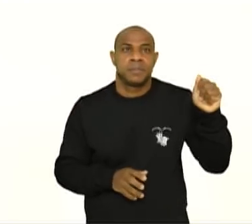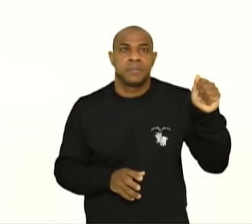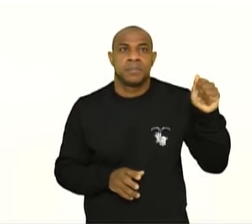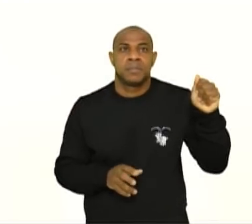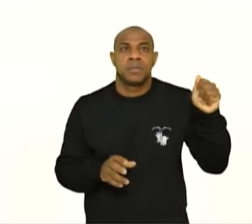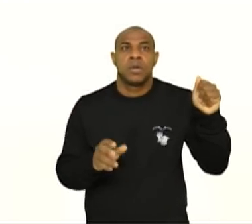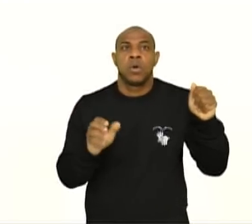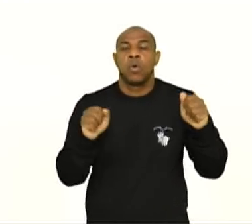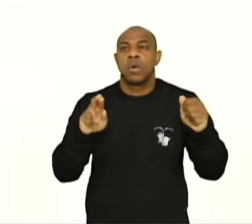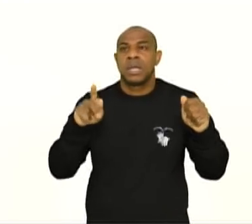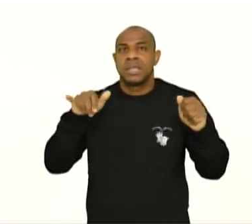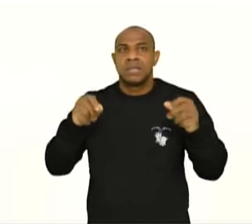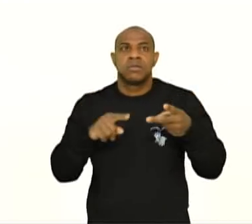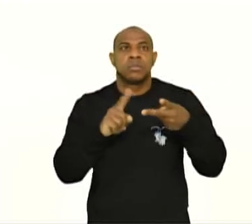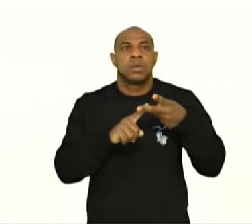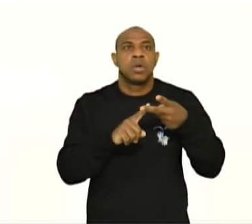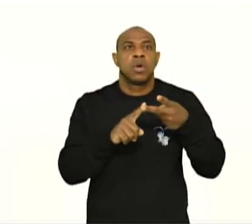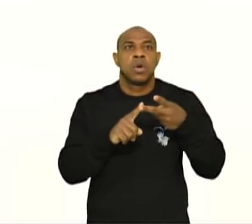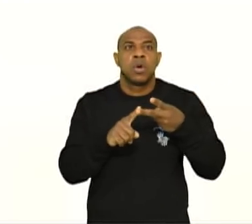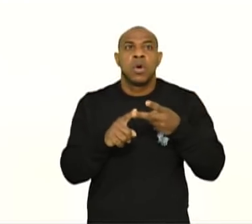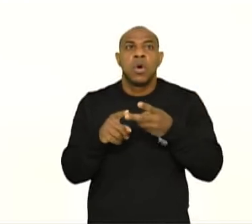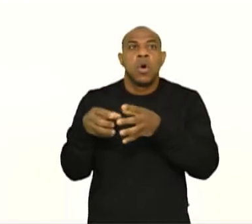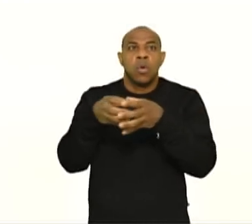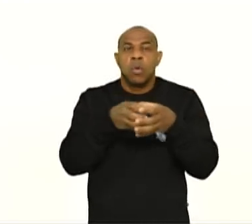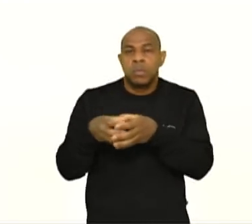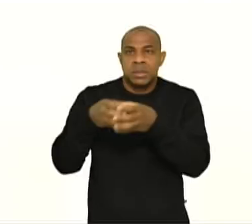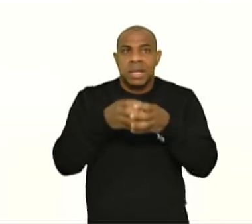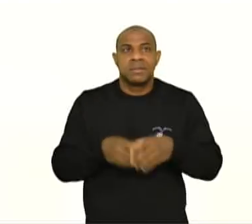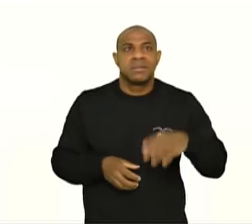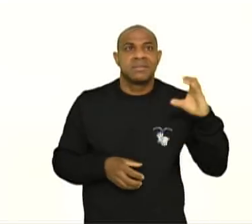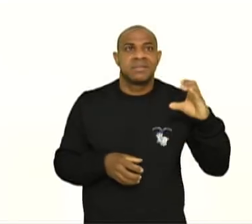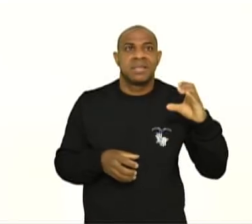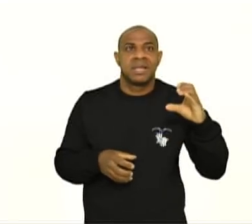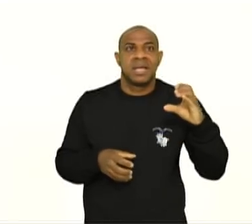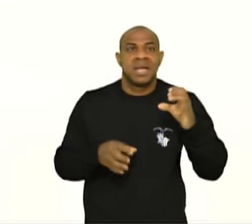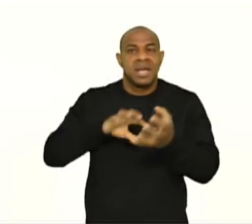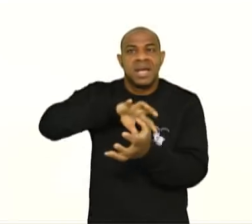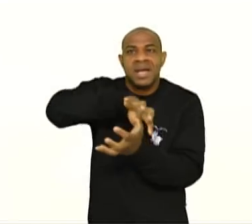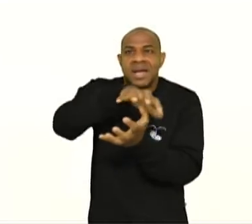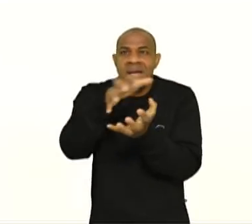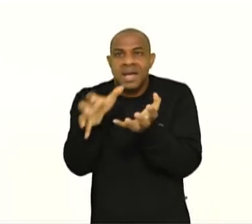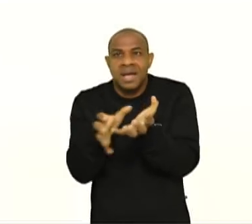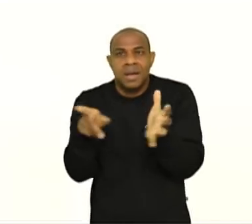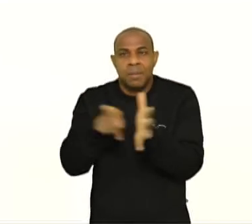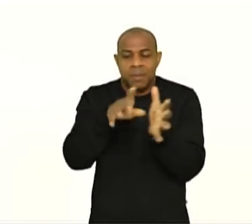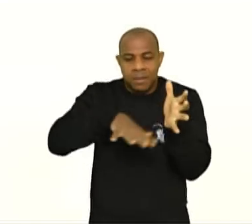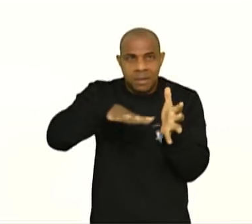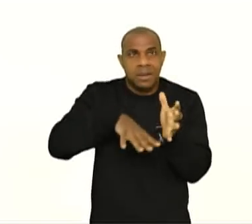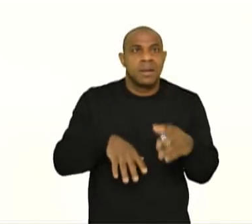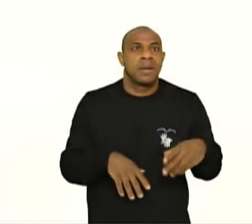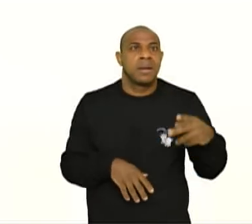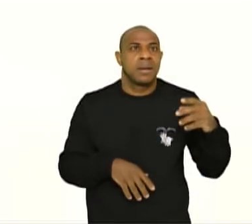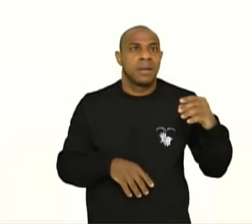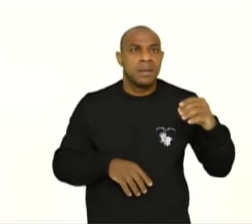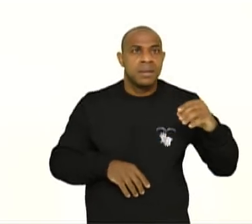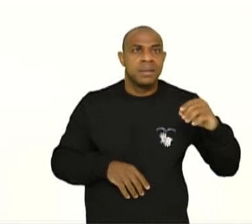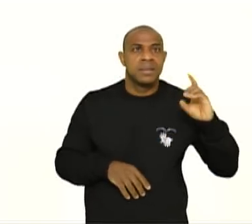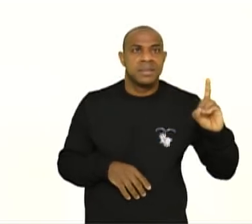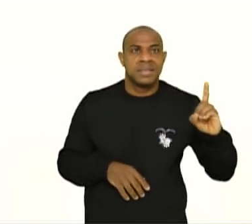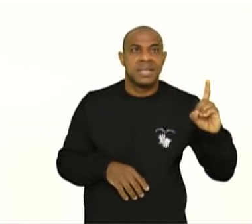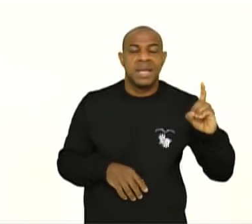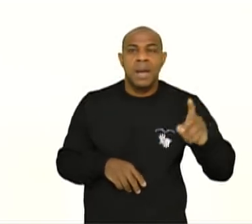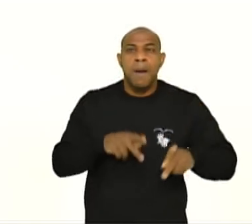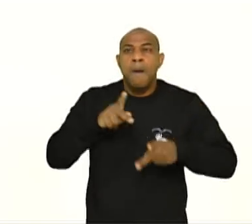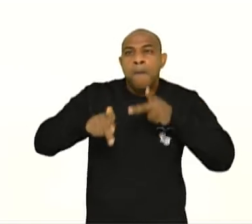uma comunidade. Letra C, um ecossistema. Letra D, uma população. Ou letra E, simplesmente